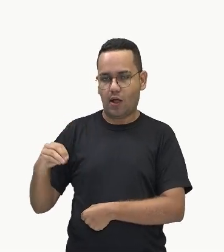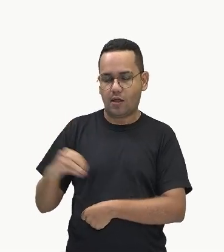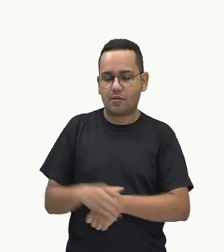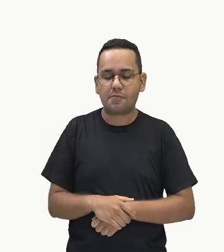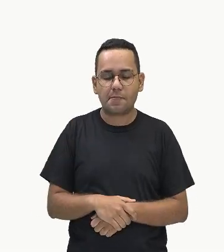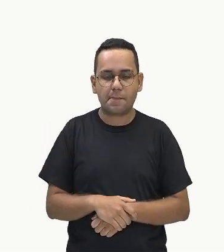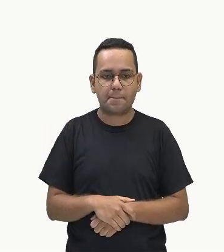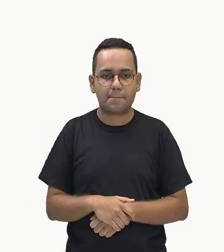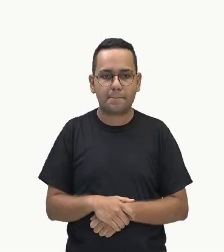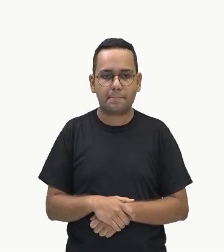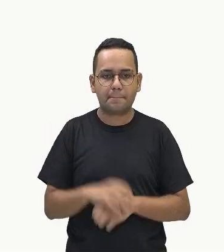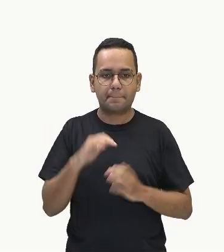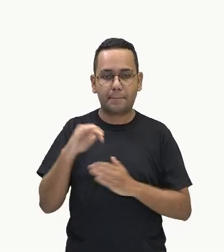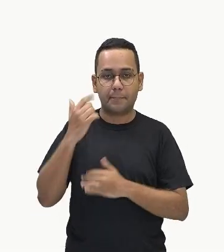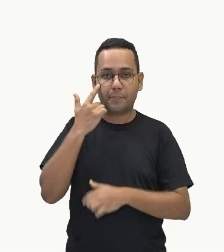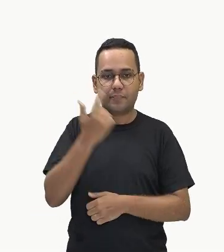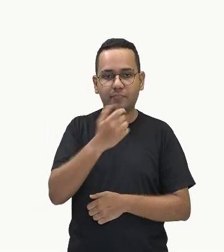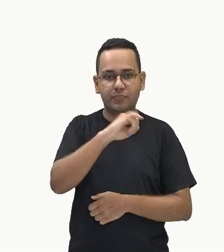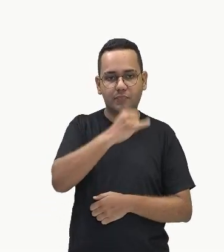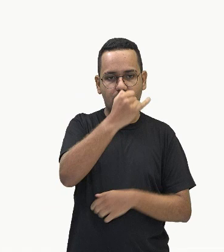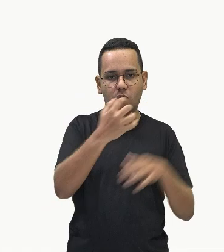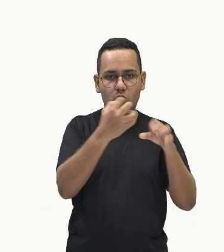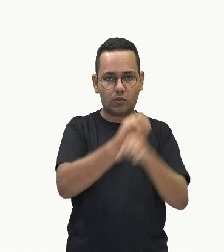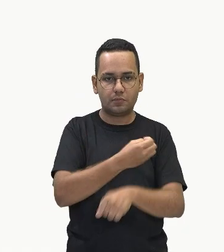meu juros foi